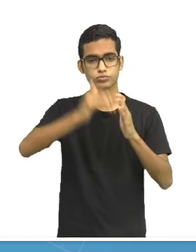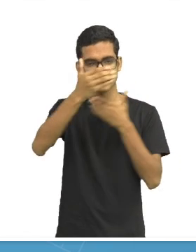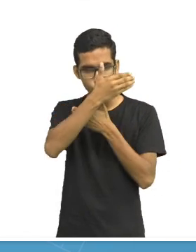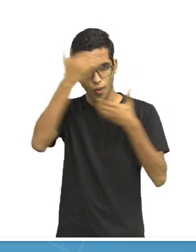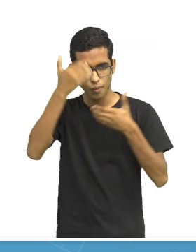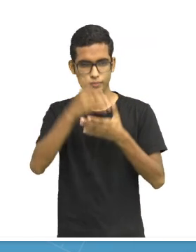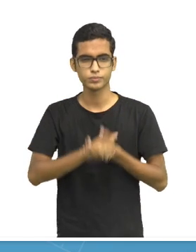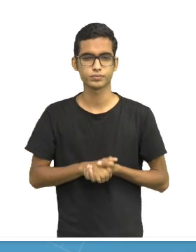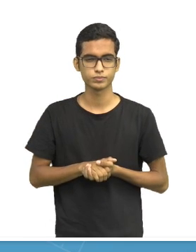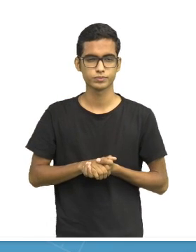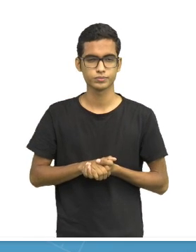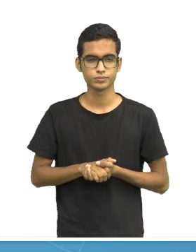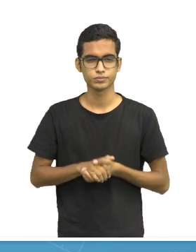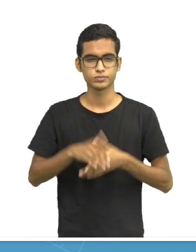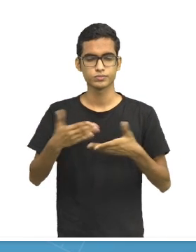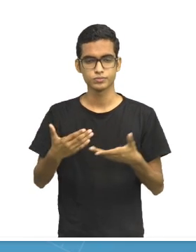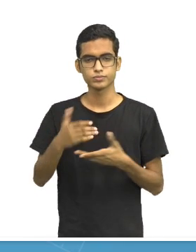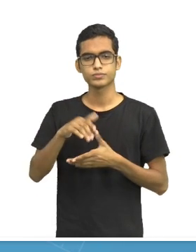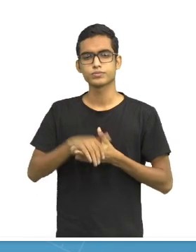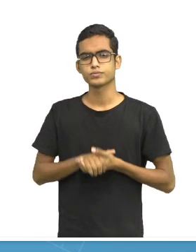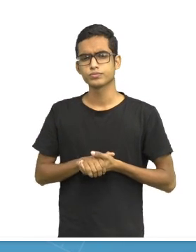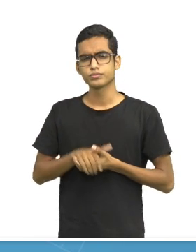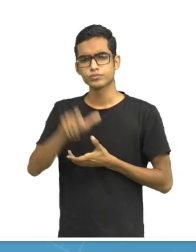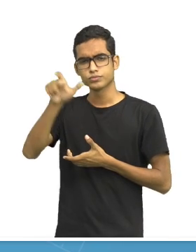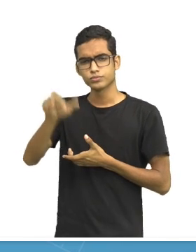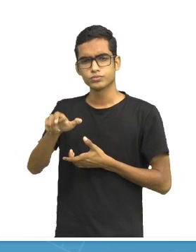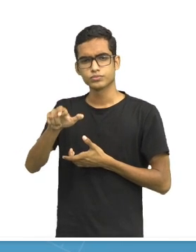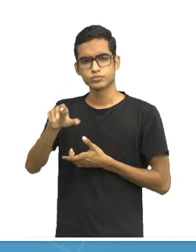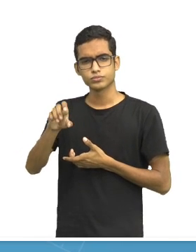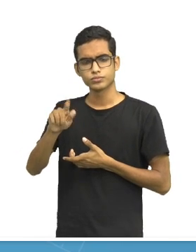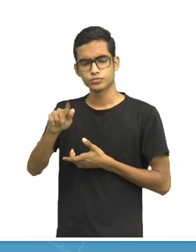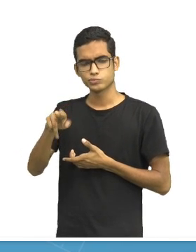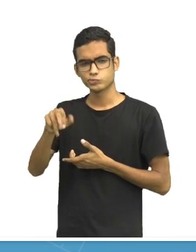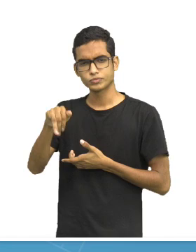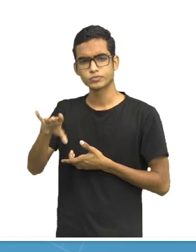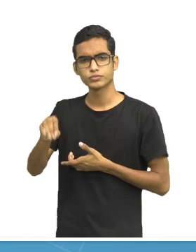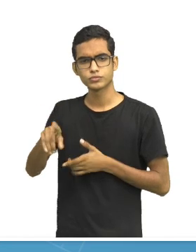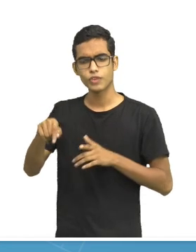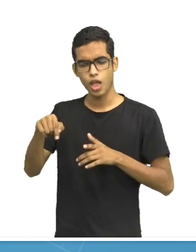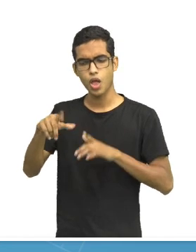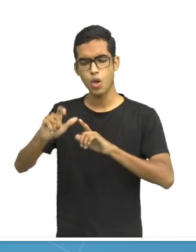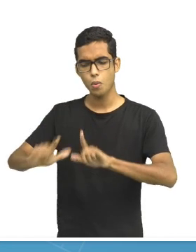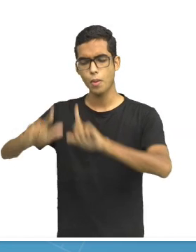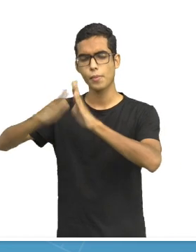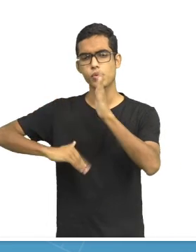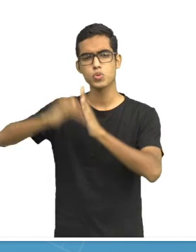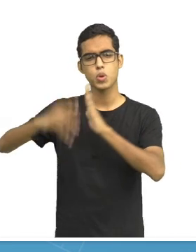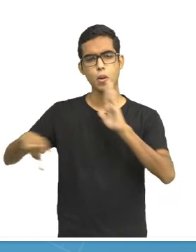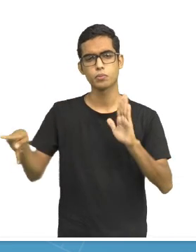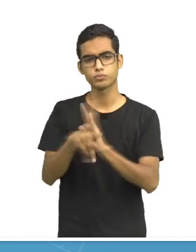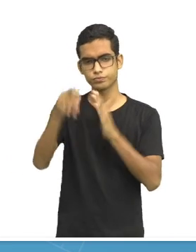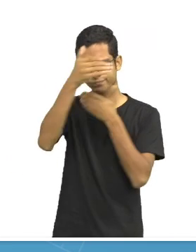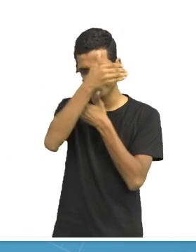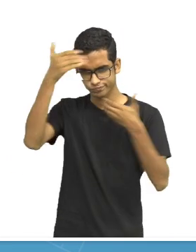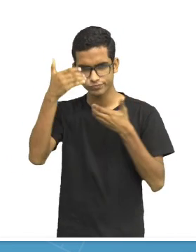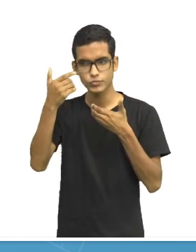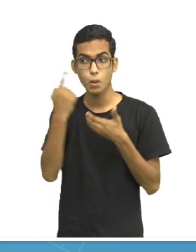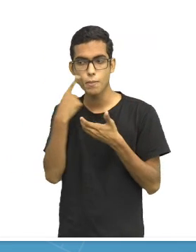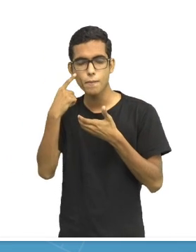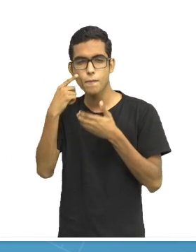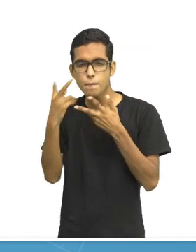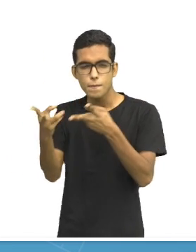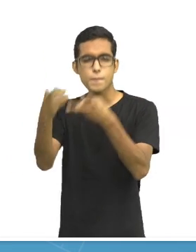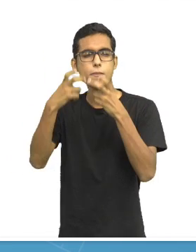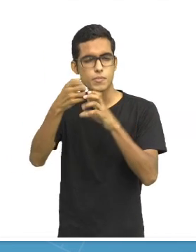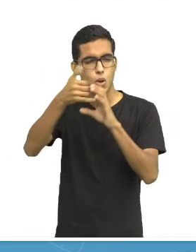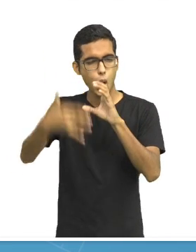d'Avignon. Guernica é considerada uma pintura cubista. É possível notar na obra as características do cubismo ao apresentar